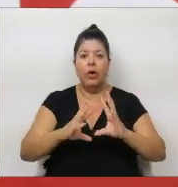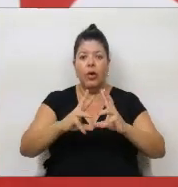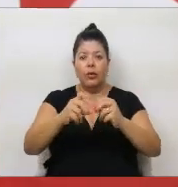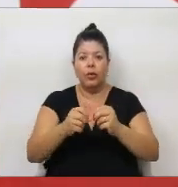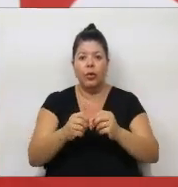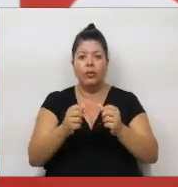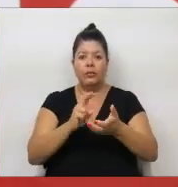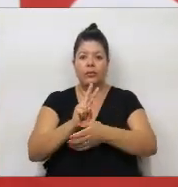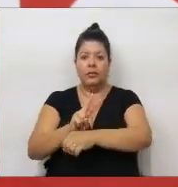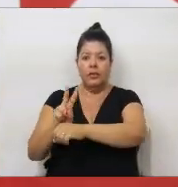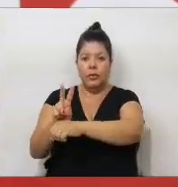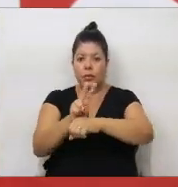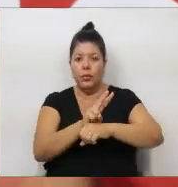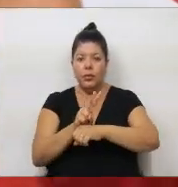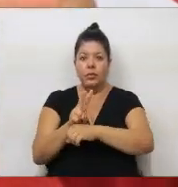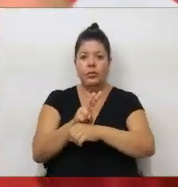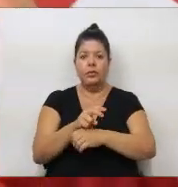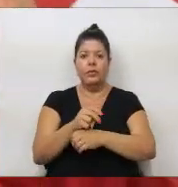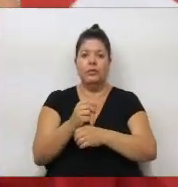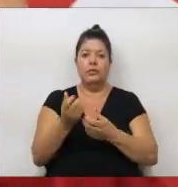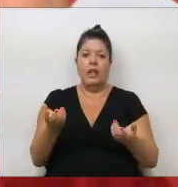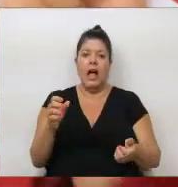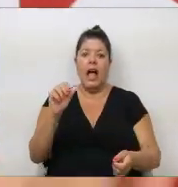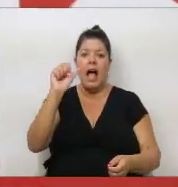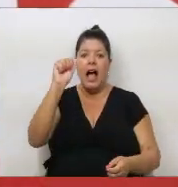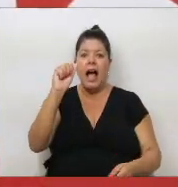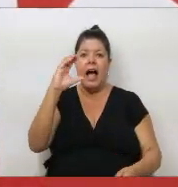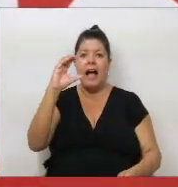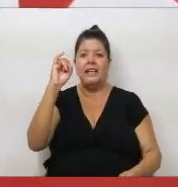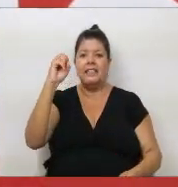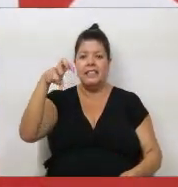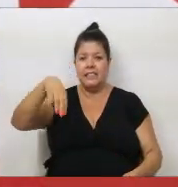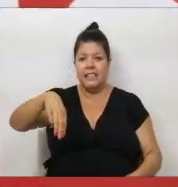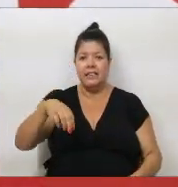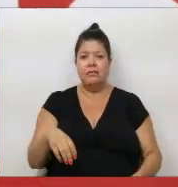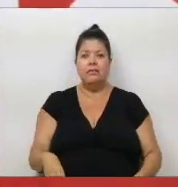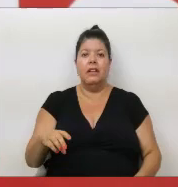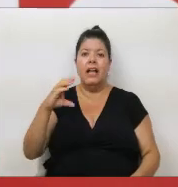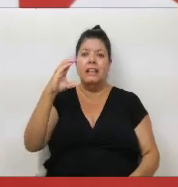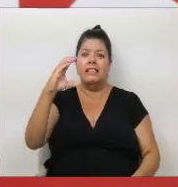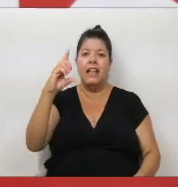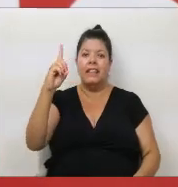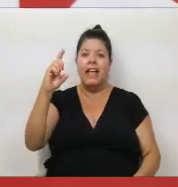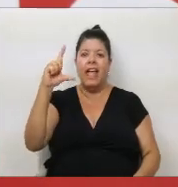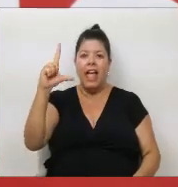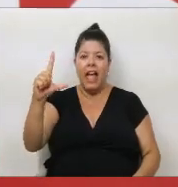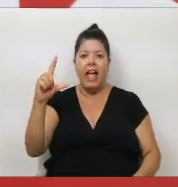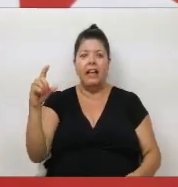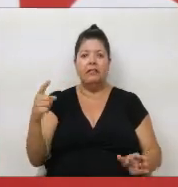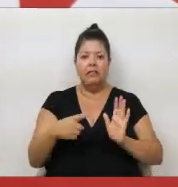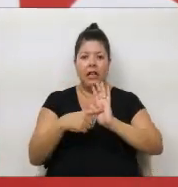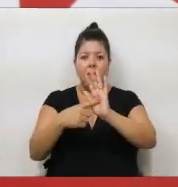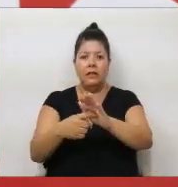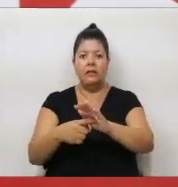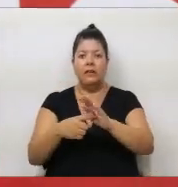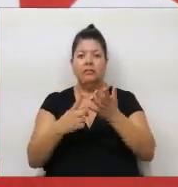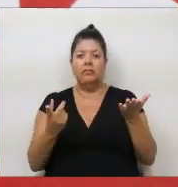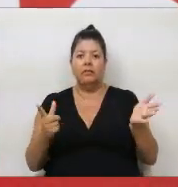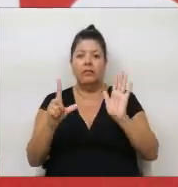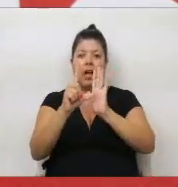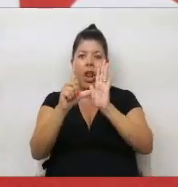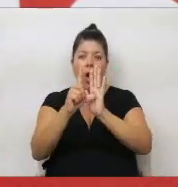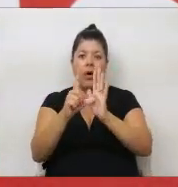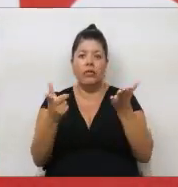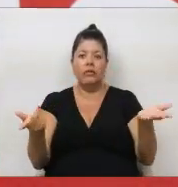que possam colaborar, entra aí assim, entra aí CDL. Representativas. Né? Óbvio que são representativas da indústria, são representativas